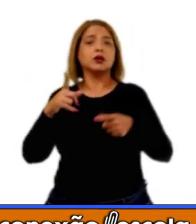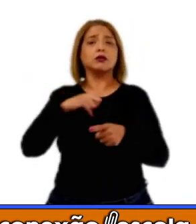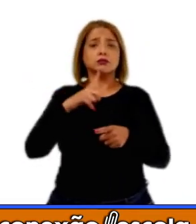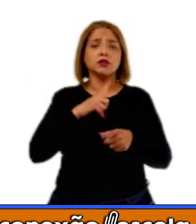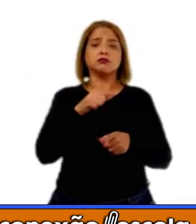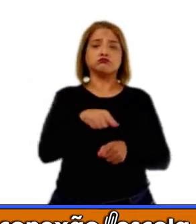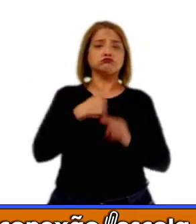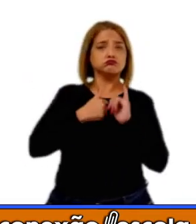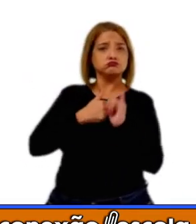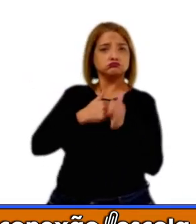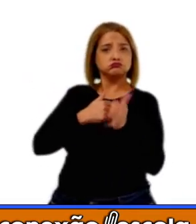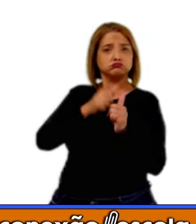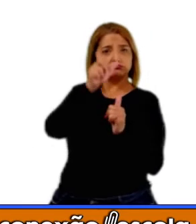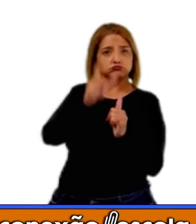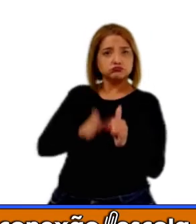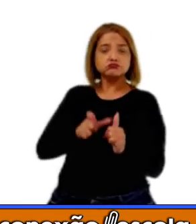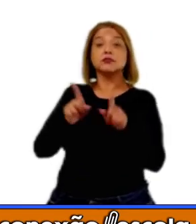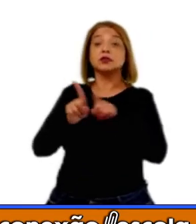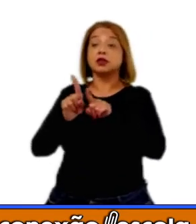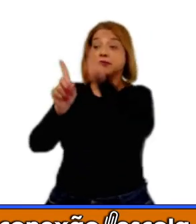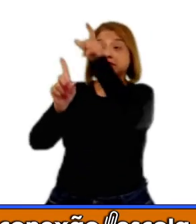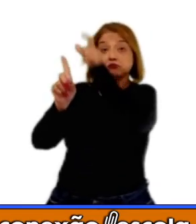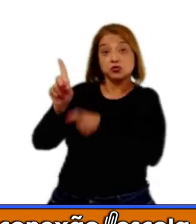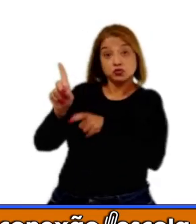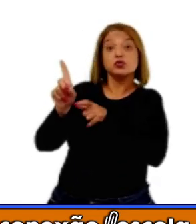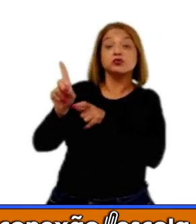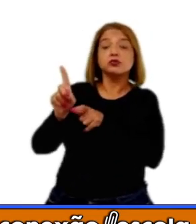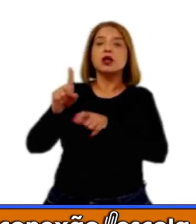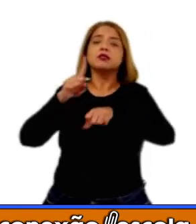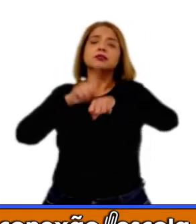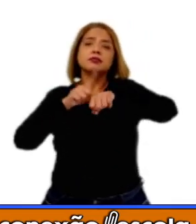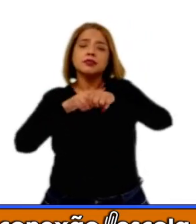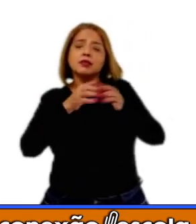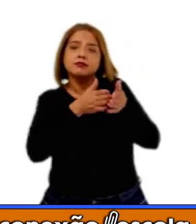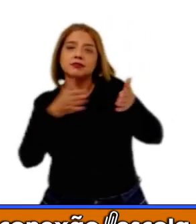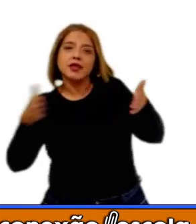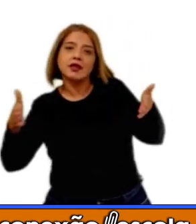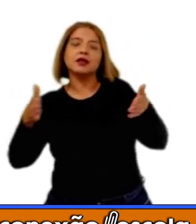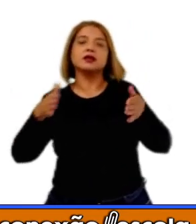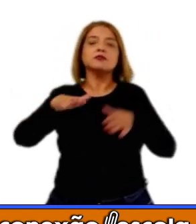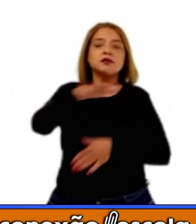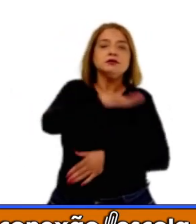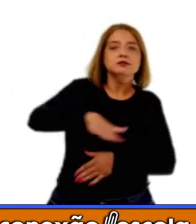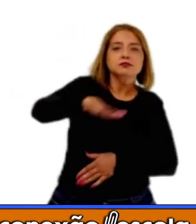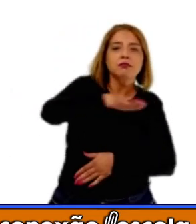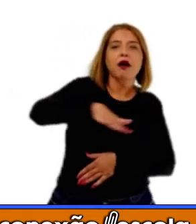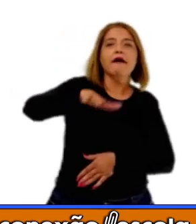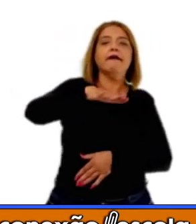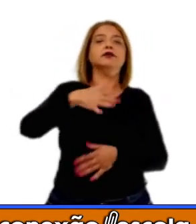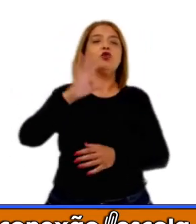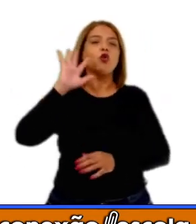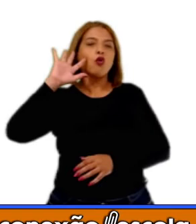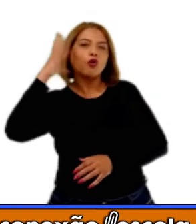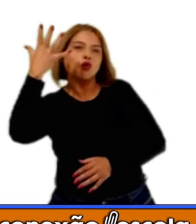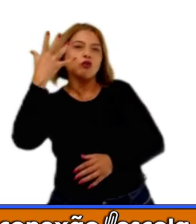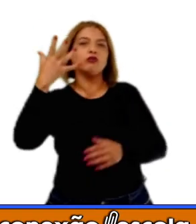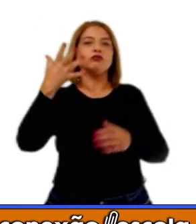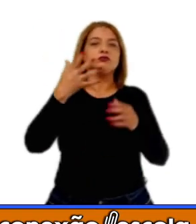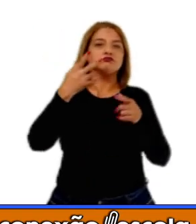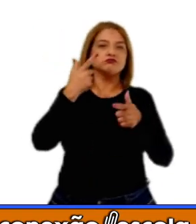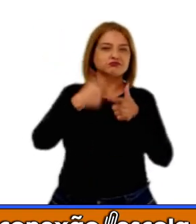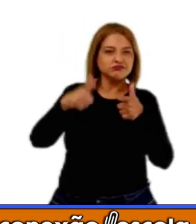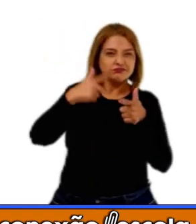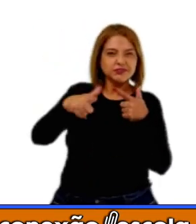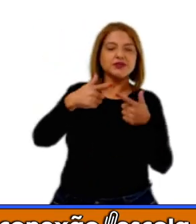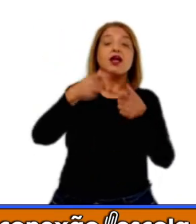o personagem, temos o tempo, o espaço, o enredo e o conflito. Temos também